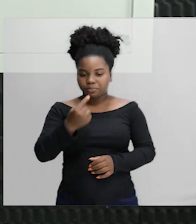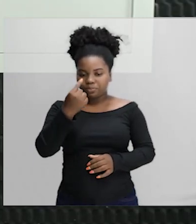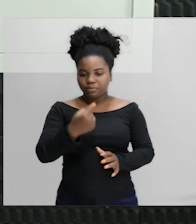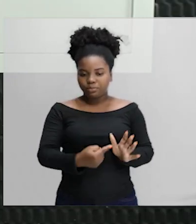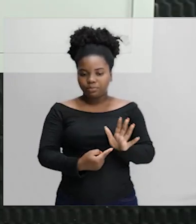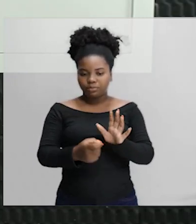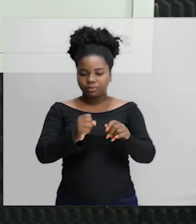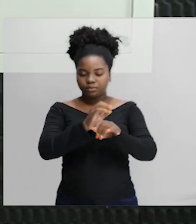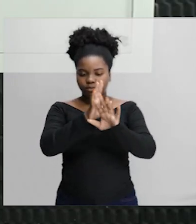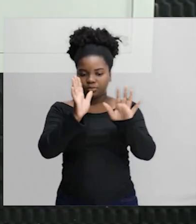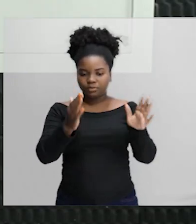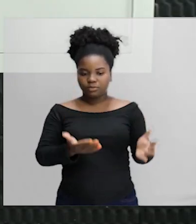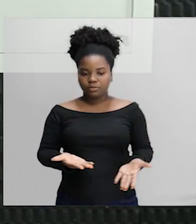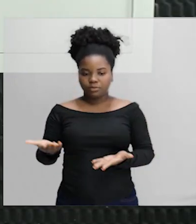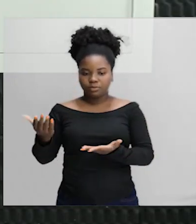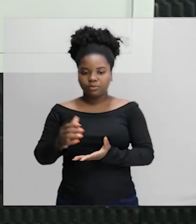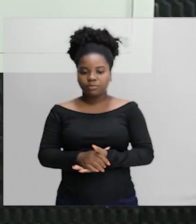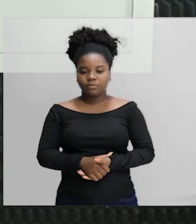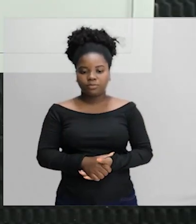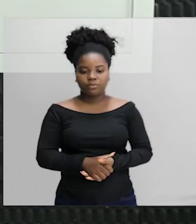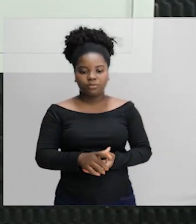é o seguinte, nós temos a barra,